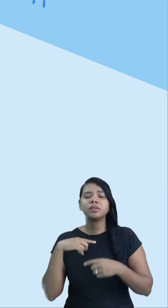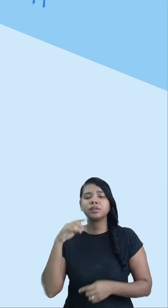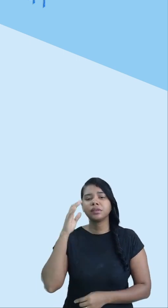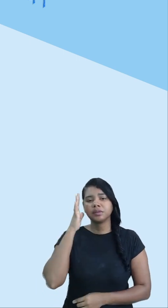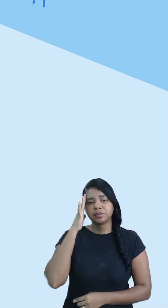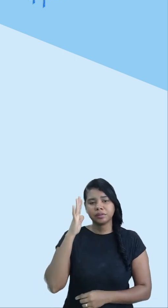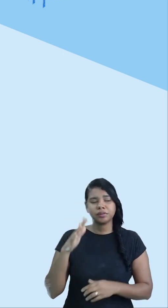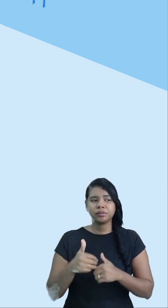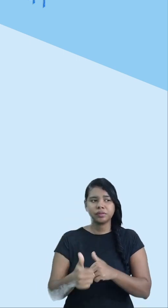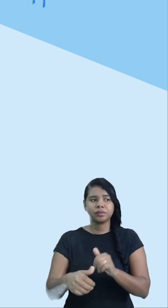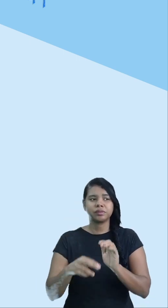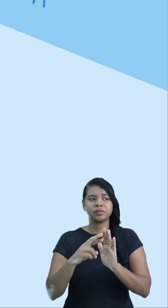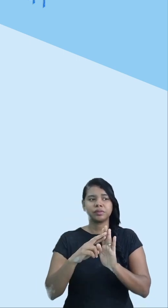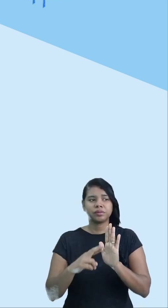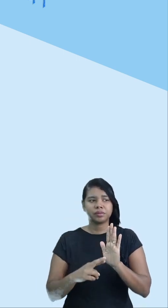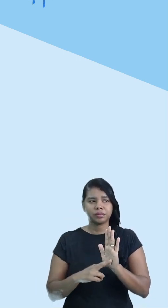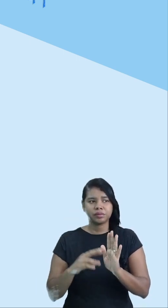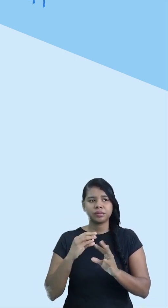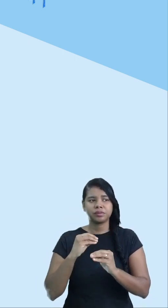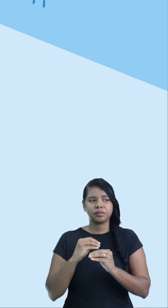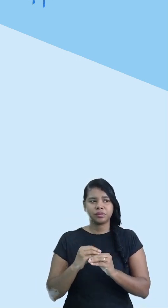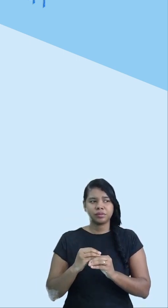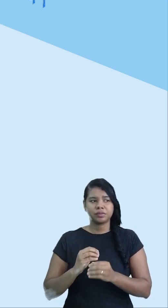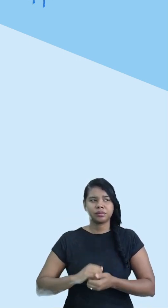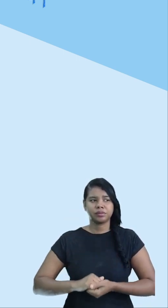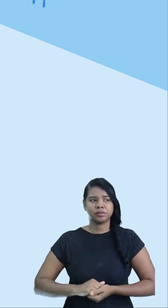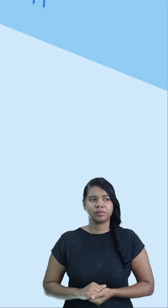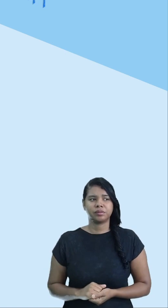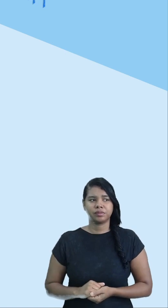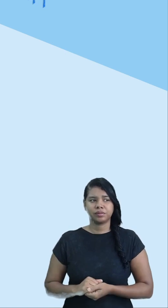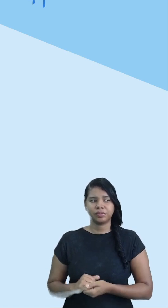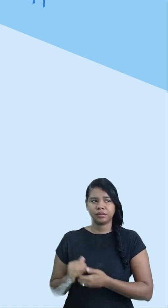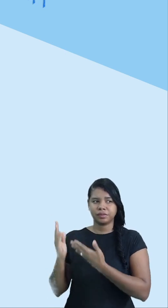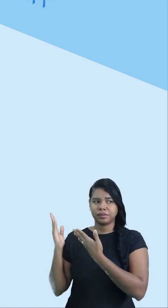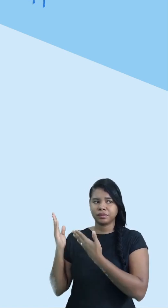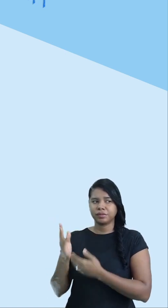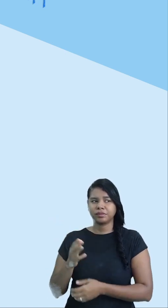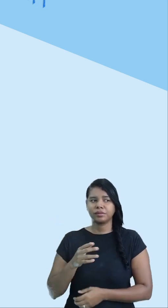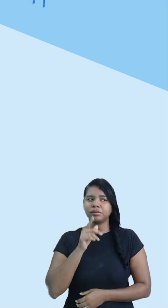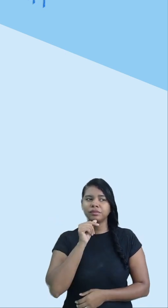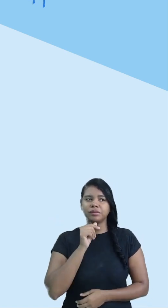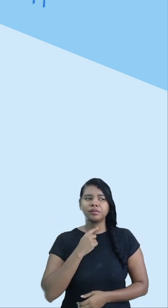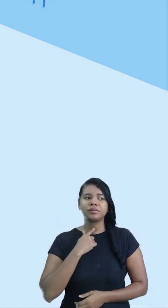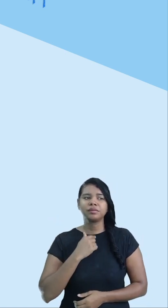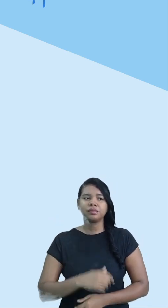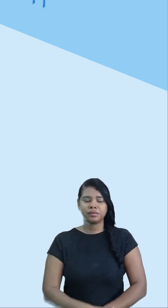seguir algumas regras e algumas delas são essas. Deixa eu dar um gole na minha água. Uma garrafa linda.